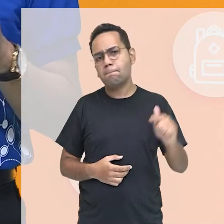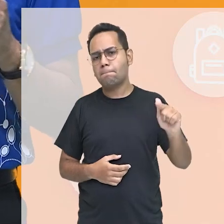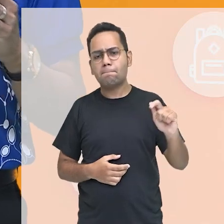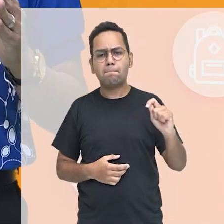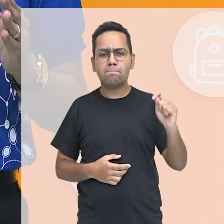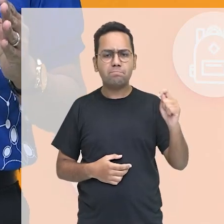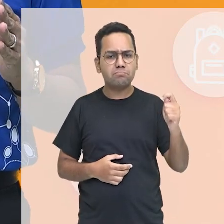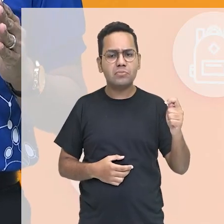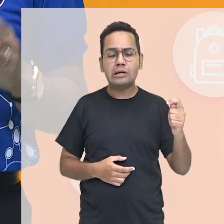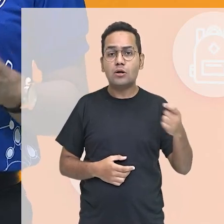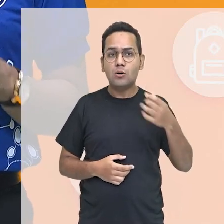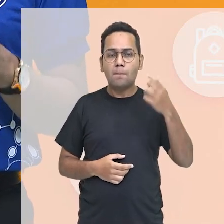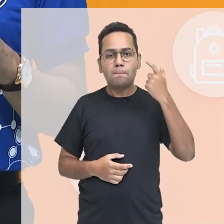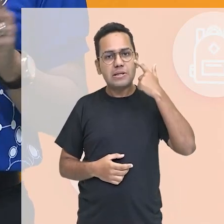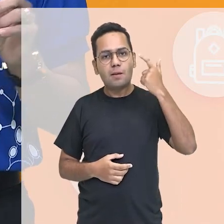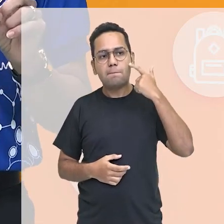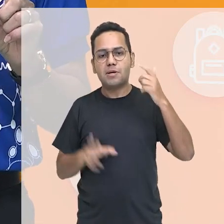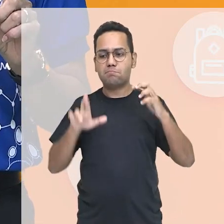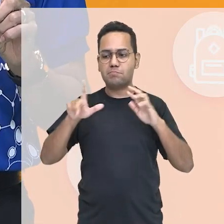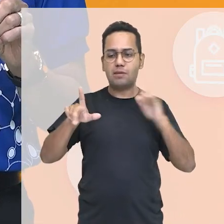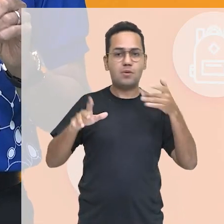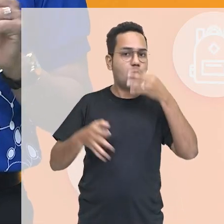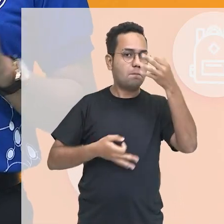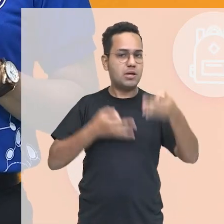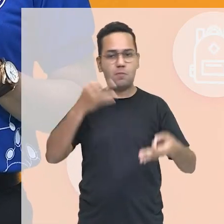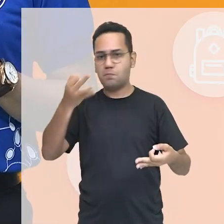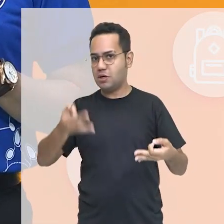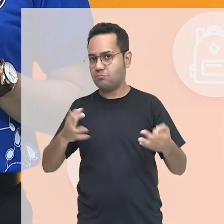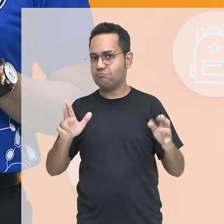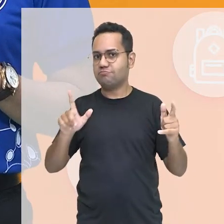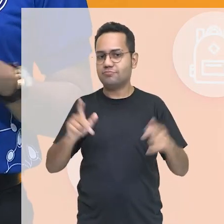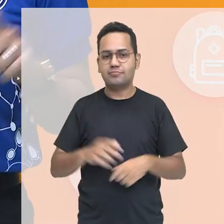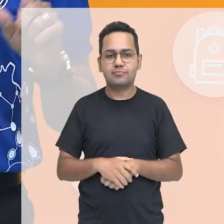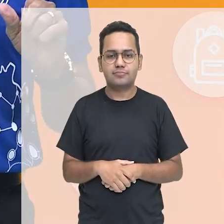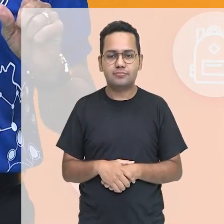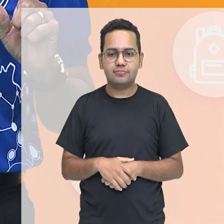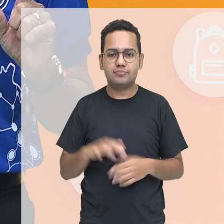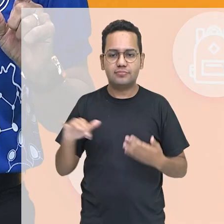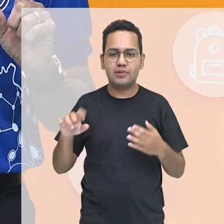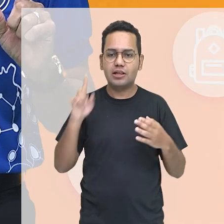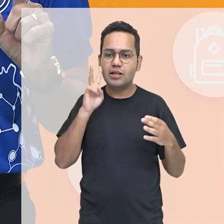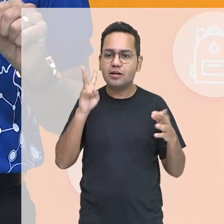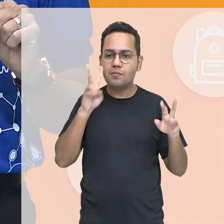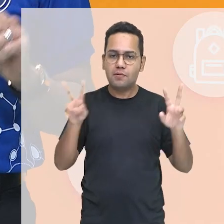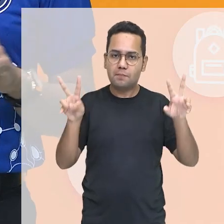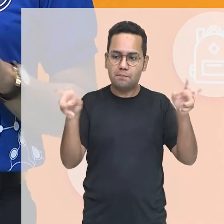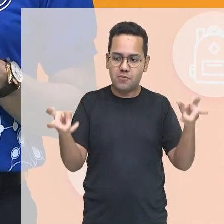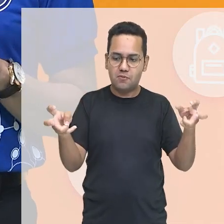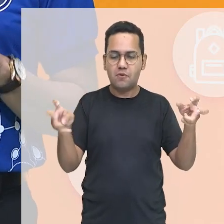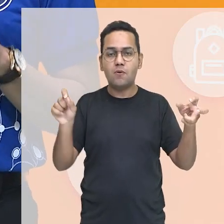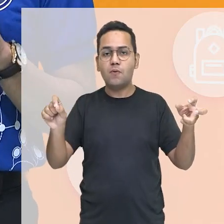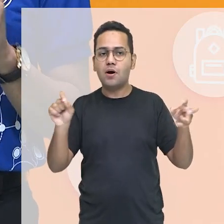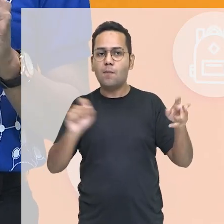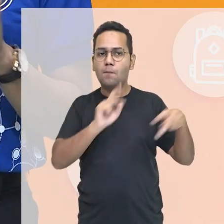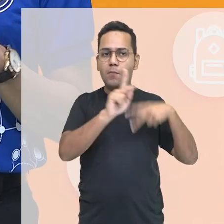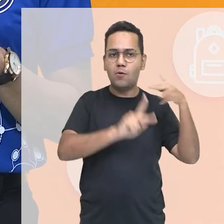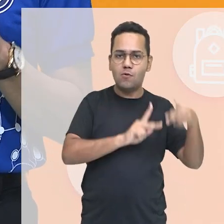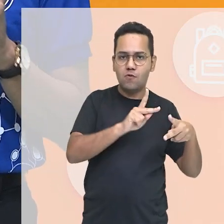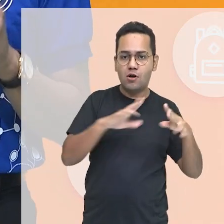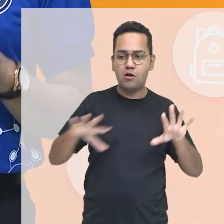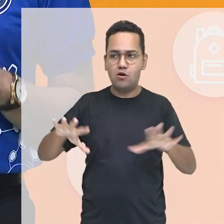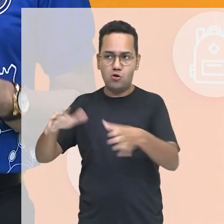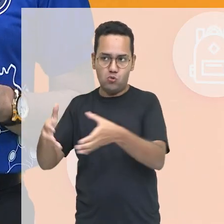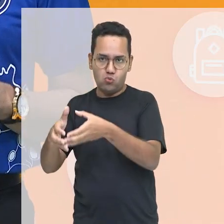de oposição entre povo, lembram que estava entre aspas, e elite. Então,